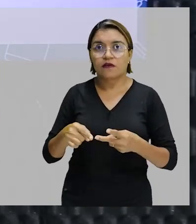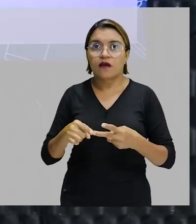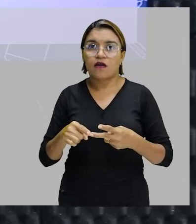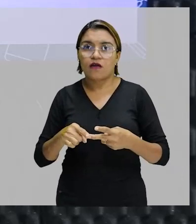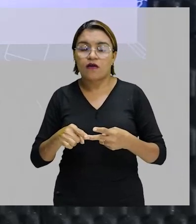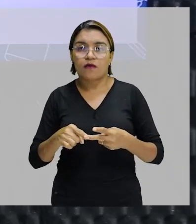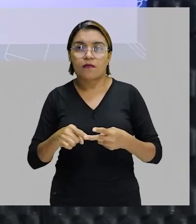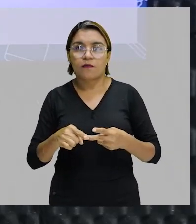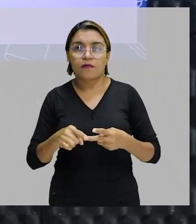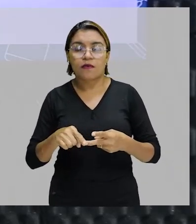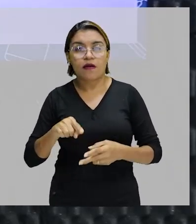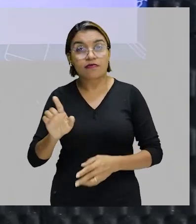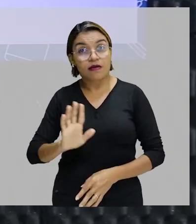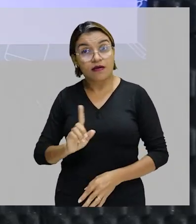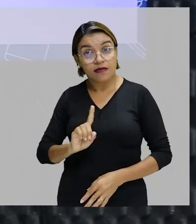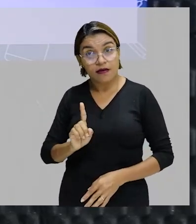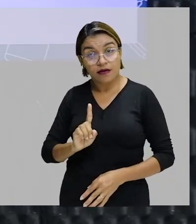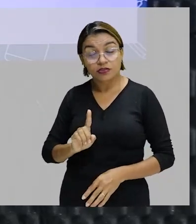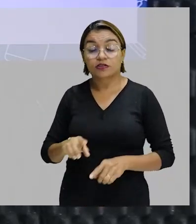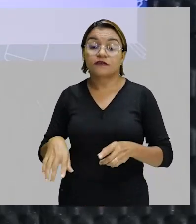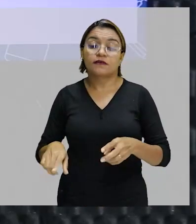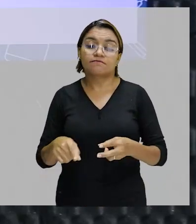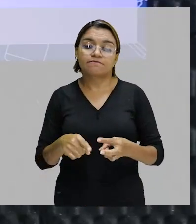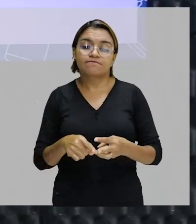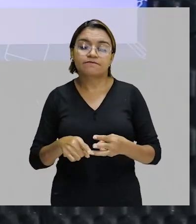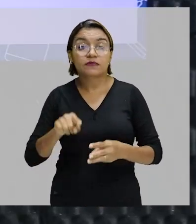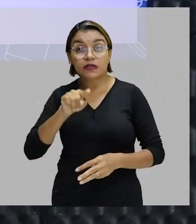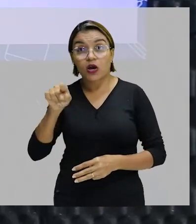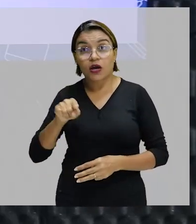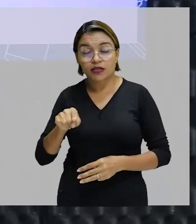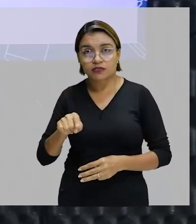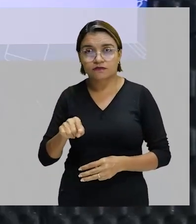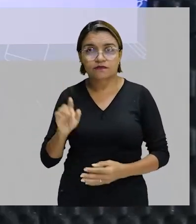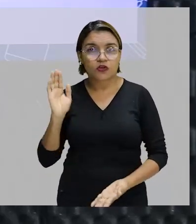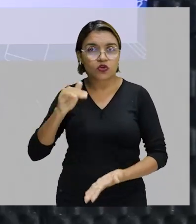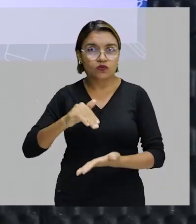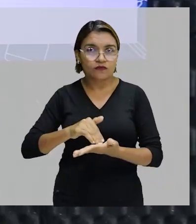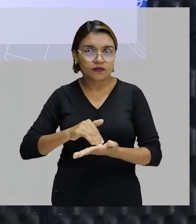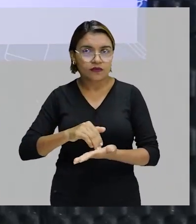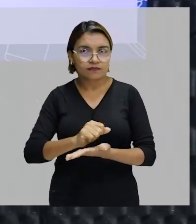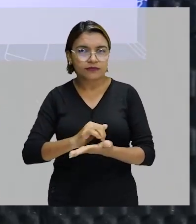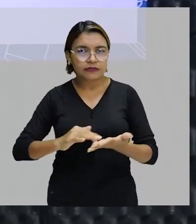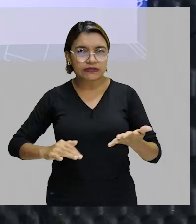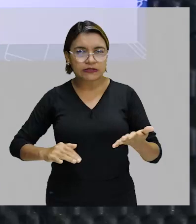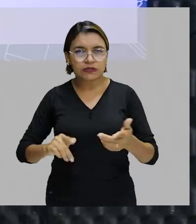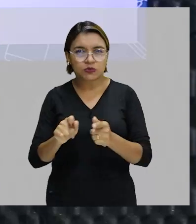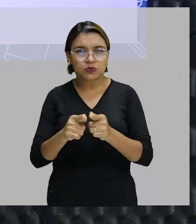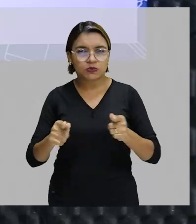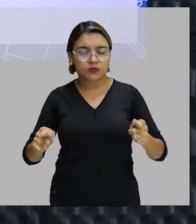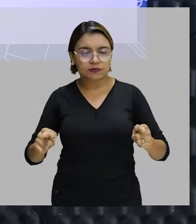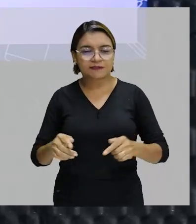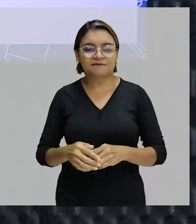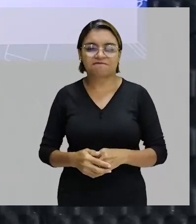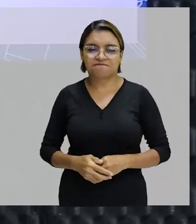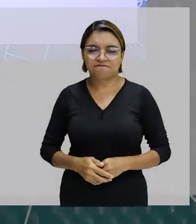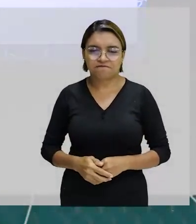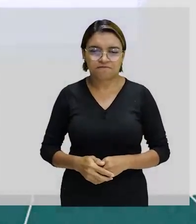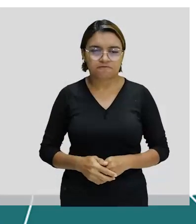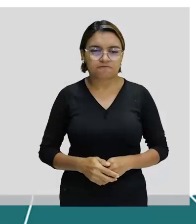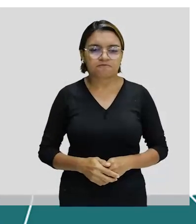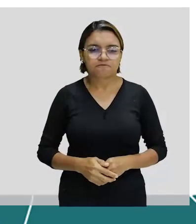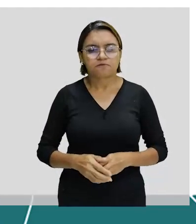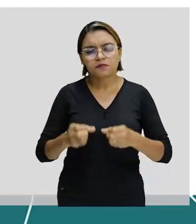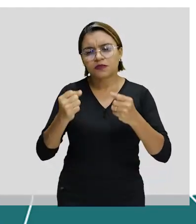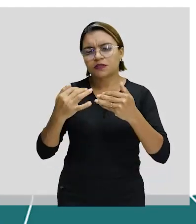negativa, forma interrogativa e, no final, alguns exercícios de gramática, ok? Então, vamos lá.